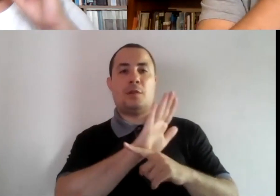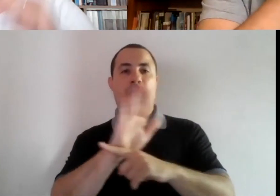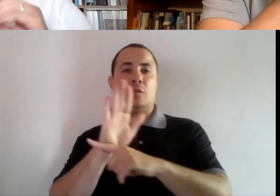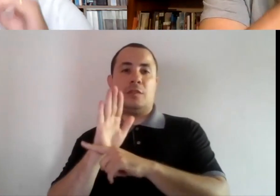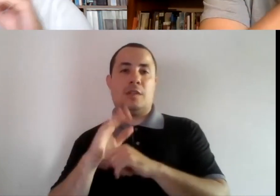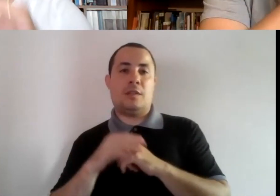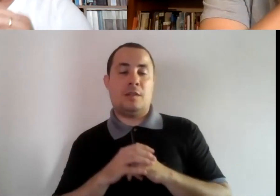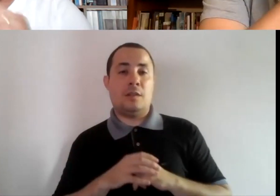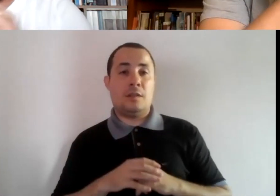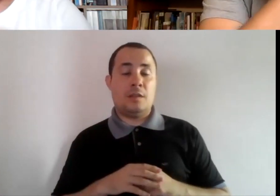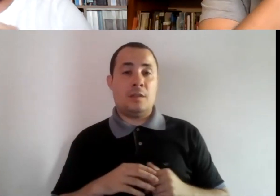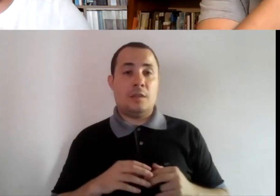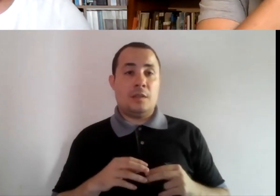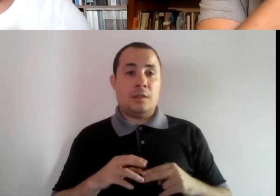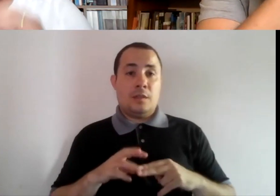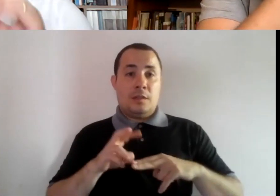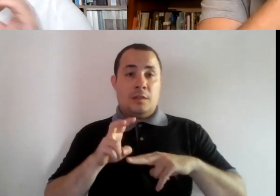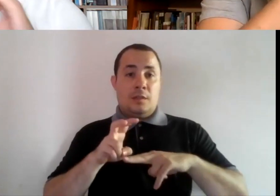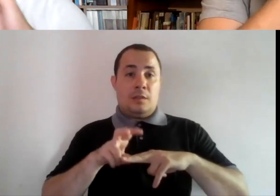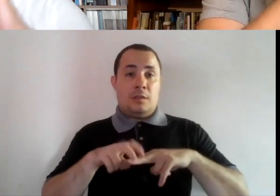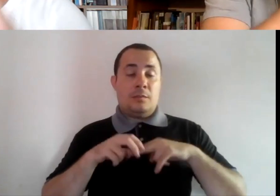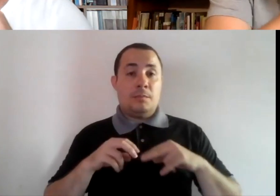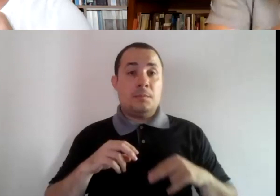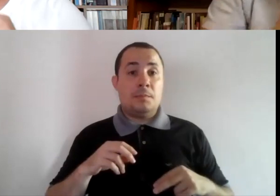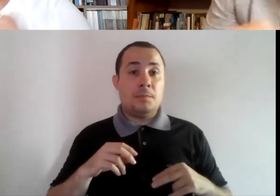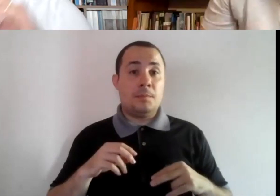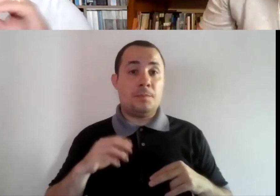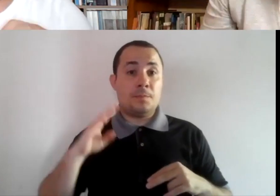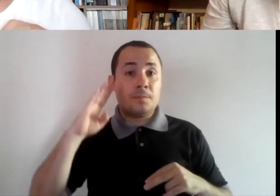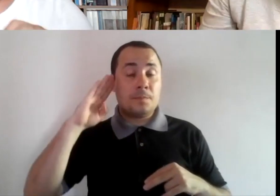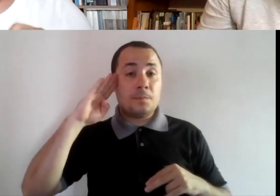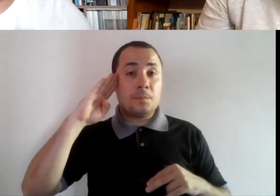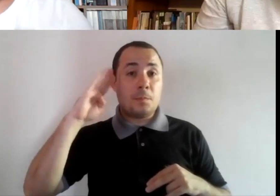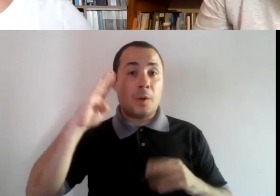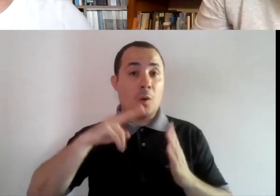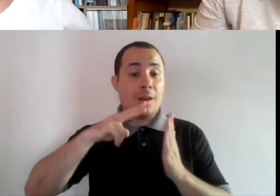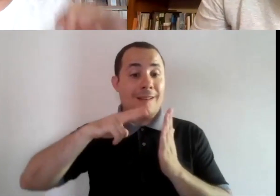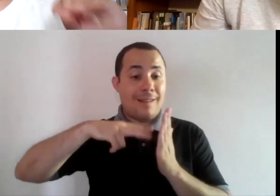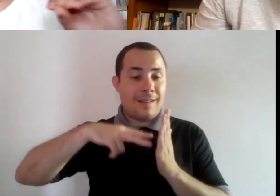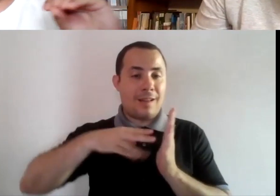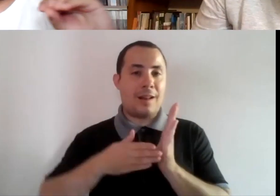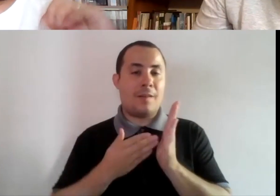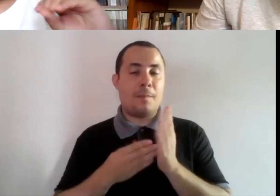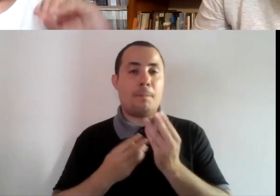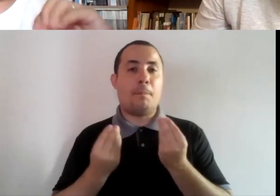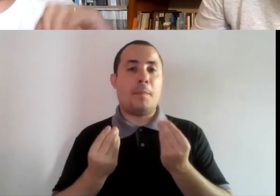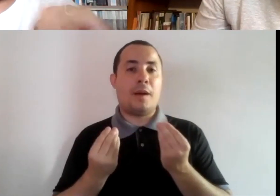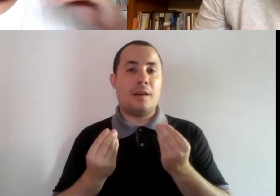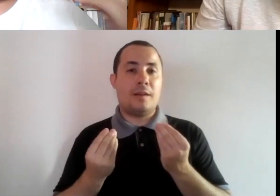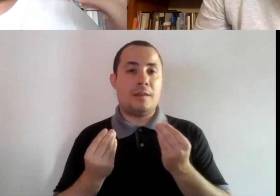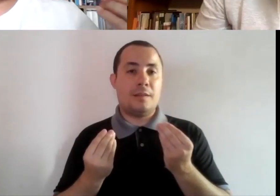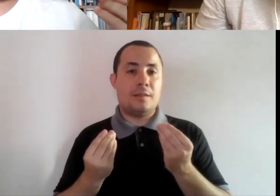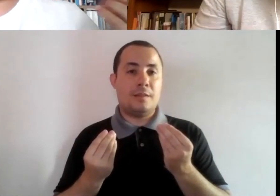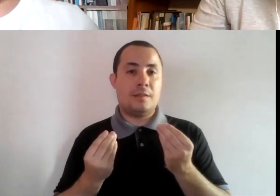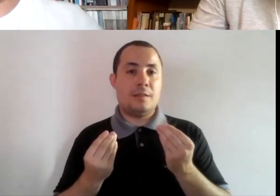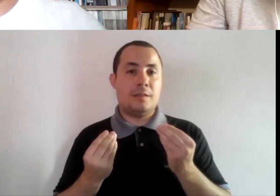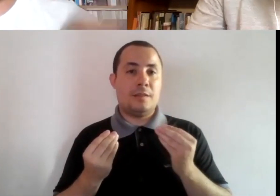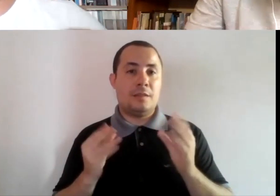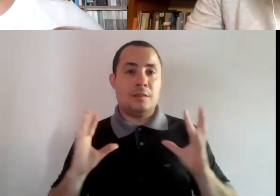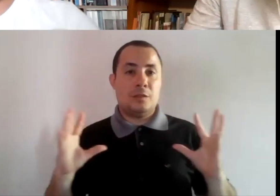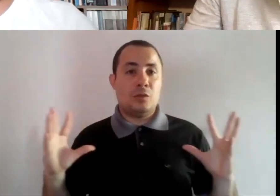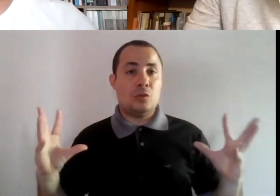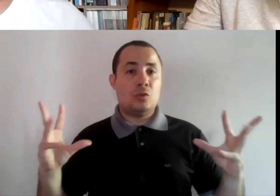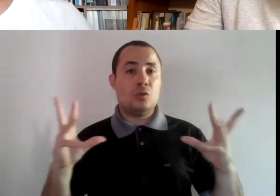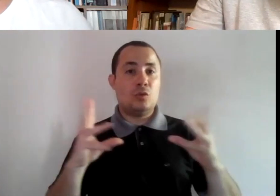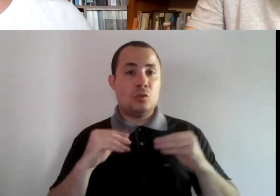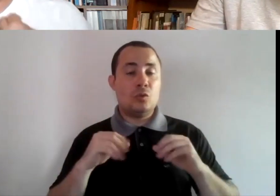Eu falo assim, o espaço primordial do livro. Eu acho que é isso, assim. A Lília tocou no ponto, assim. Todos os nossos esforços serem voltados